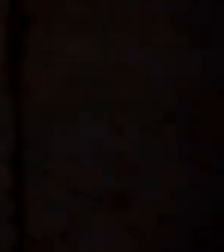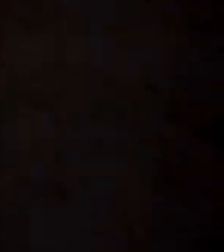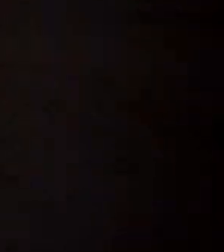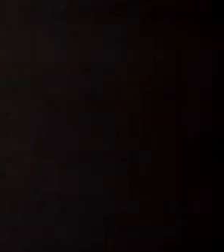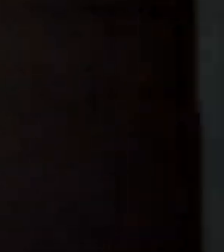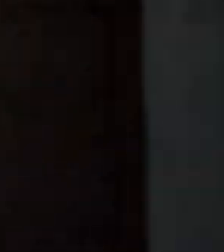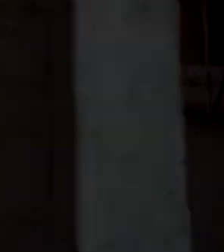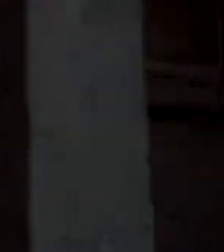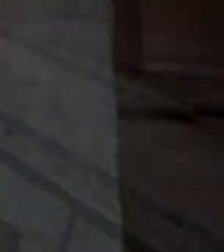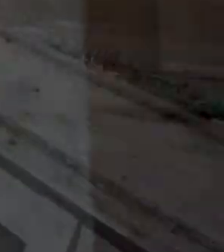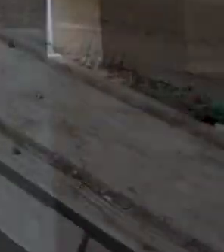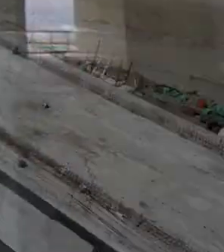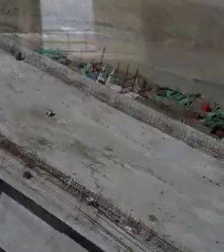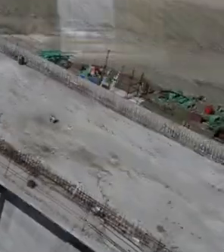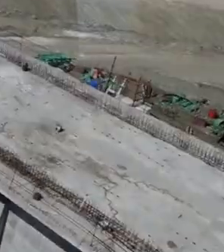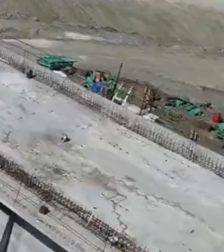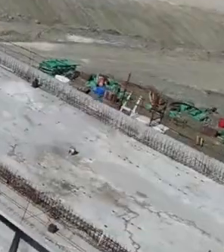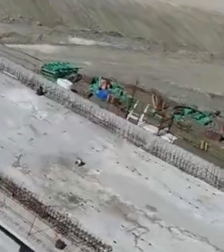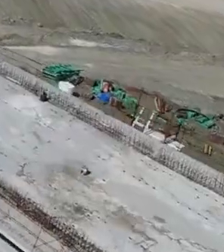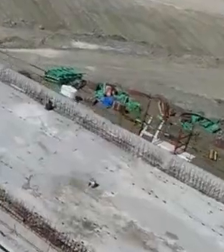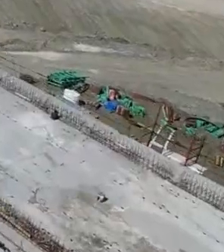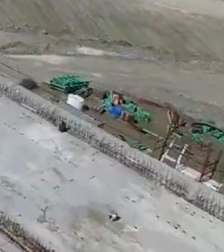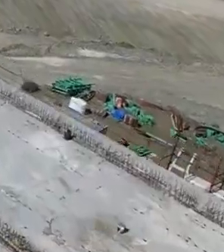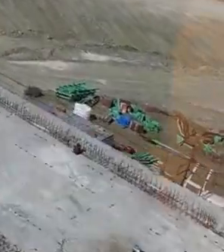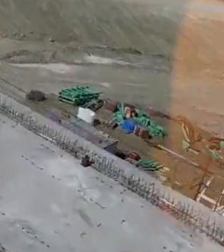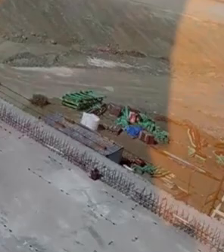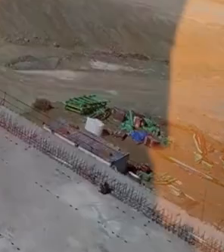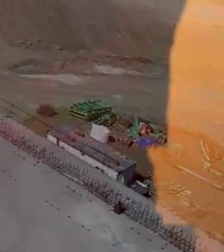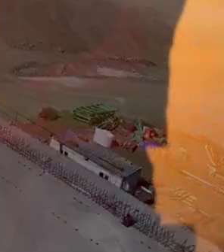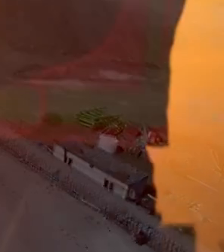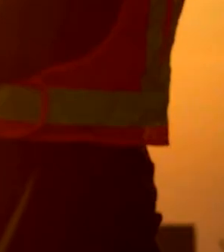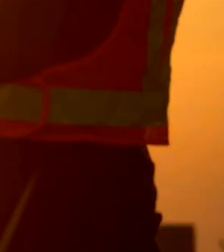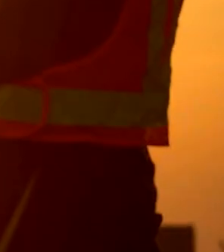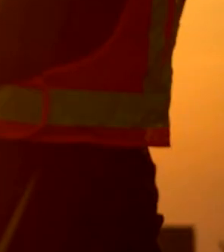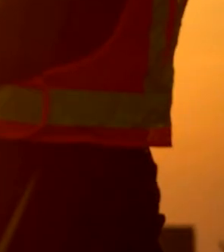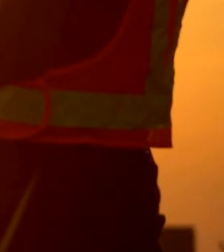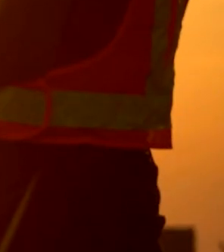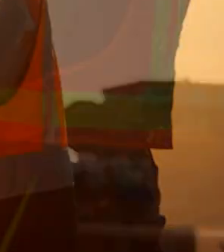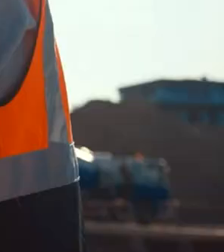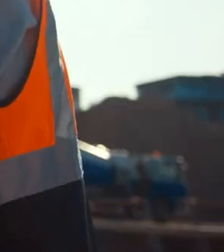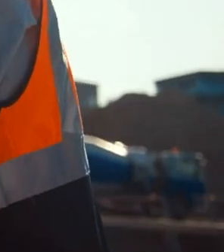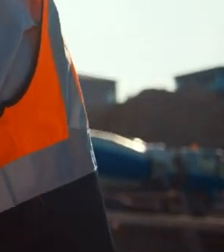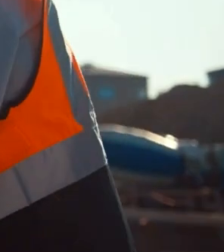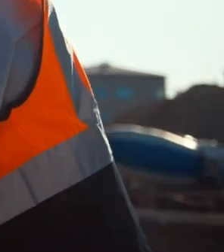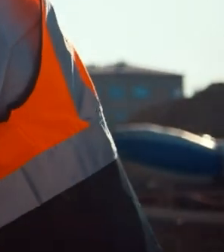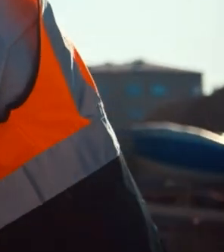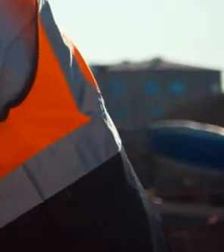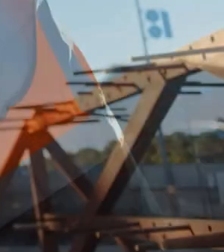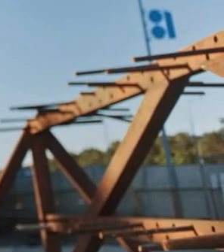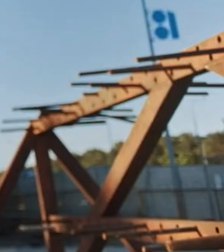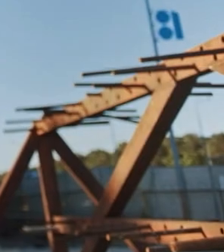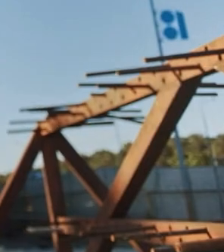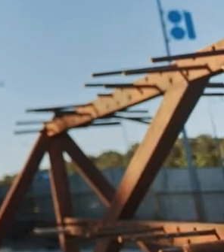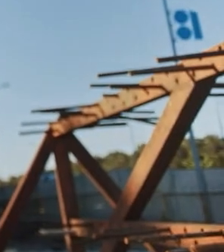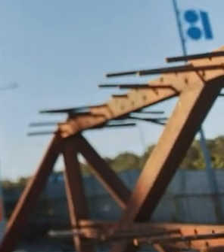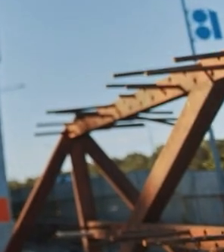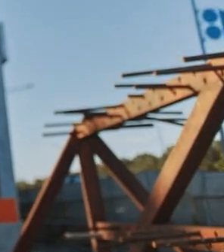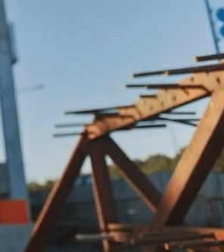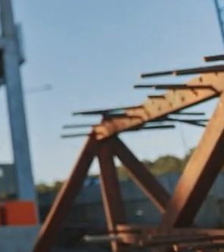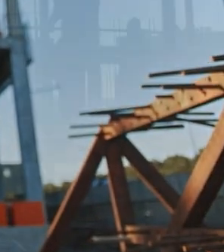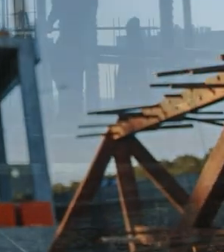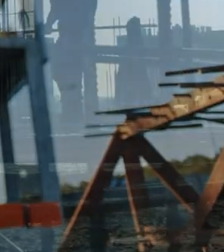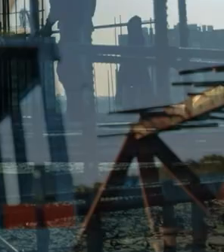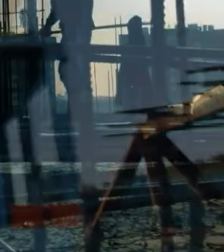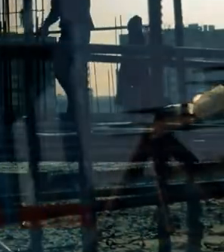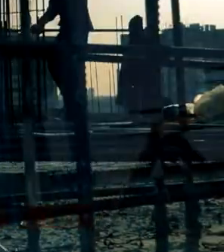mapear todas as obras paradas ou inacabadas que tenham investimentos federais para que sejam rapidamente